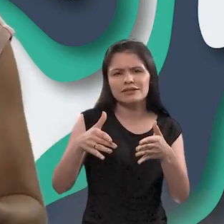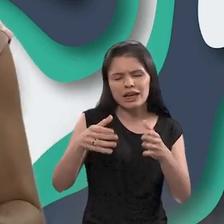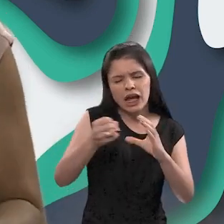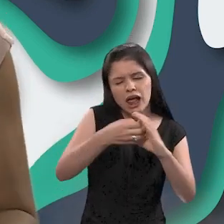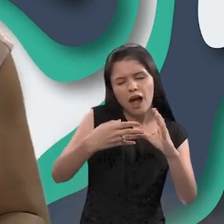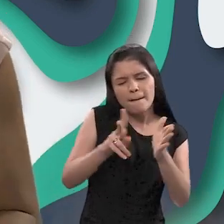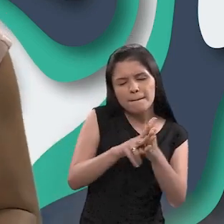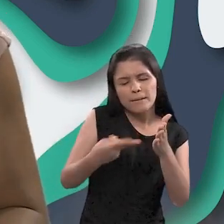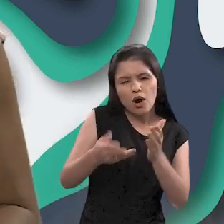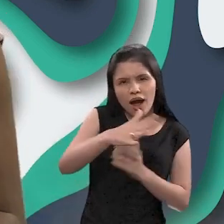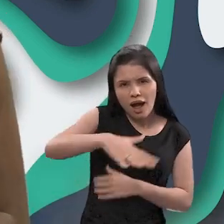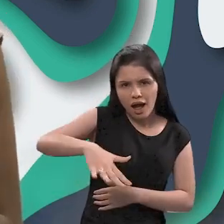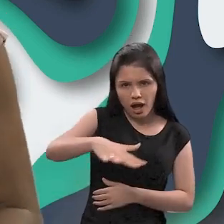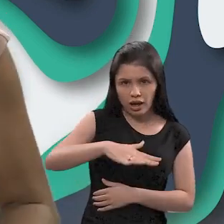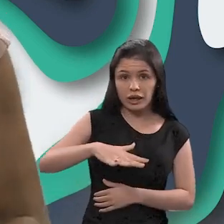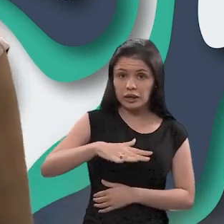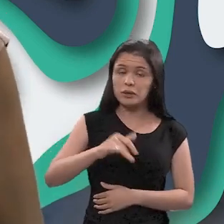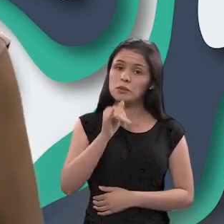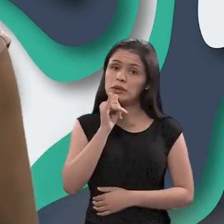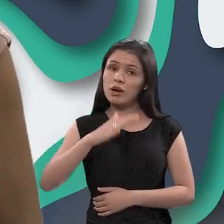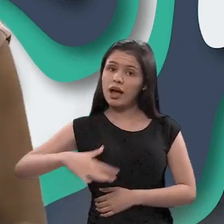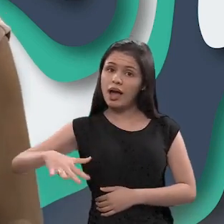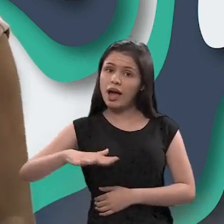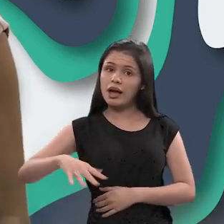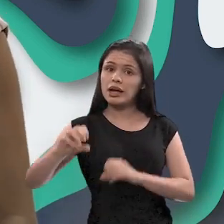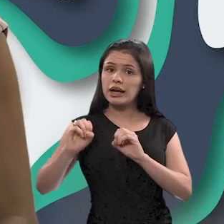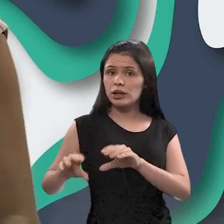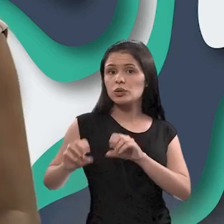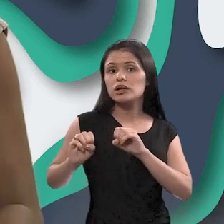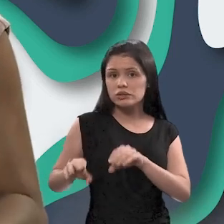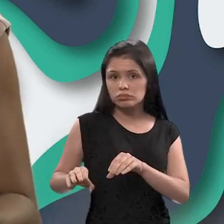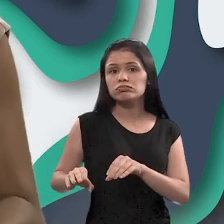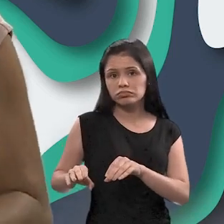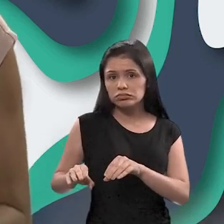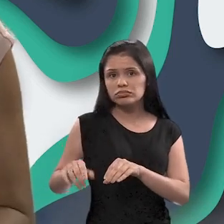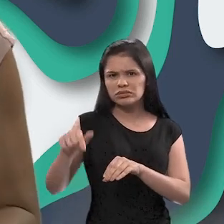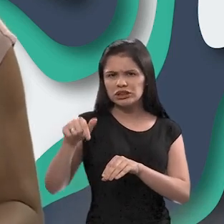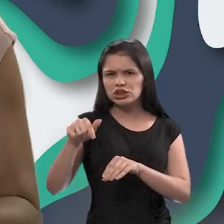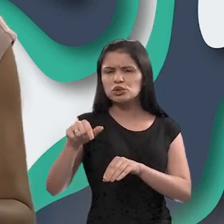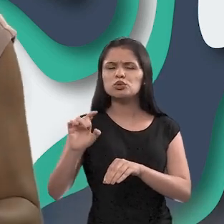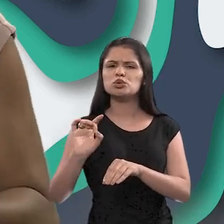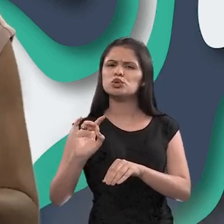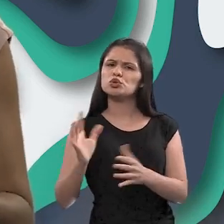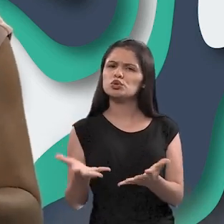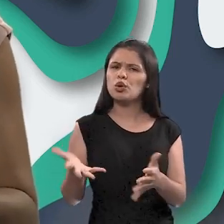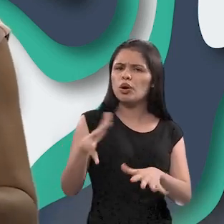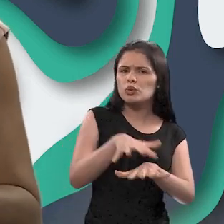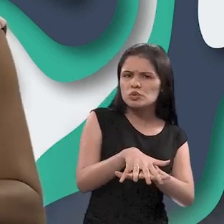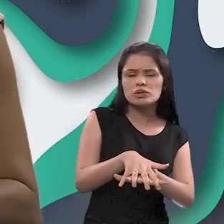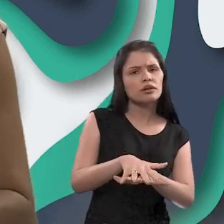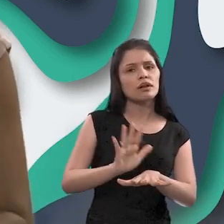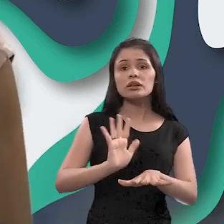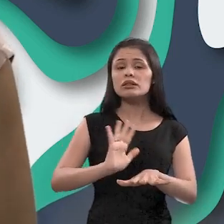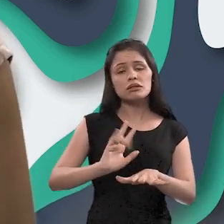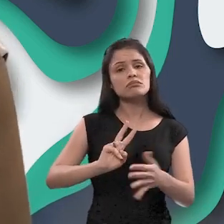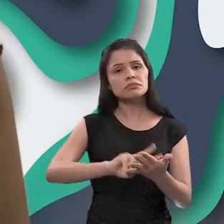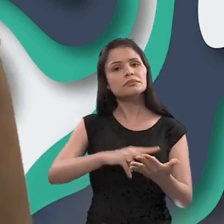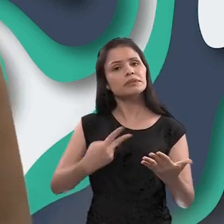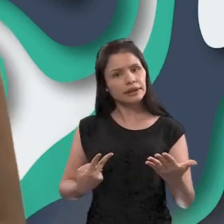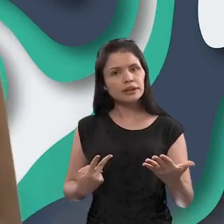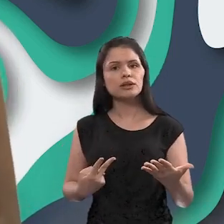aquelas mais características do campo de atuação, como, por exemplo, o da educação, ao qual se pressupõe não ser